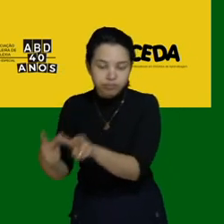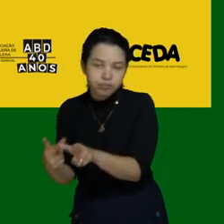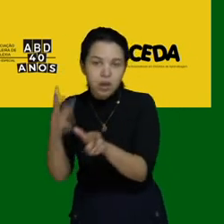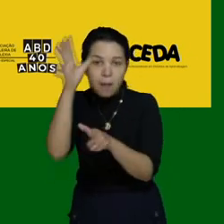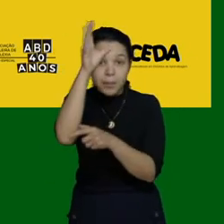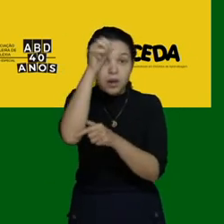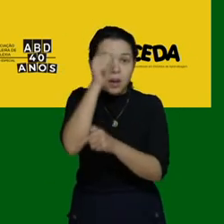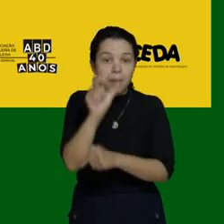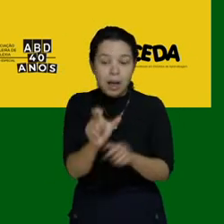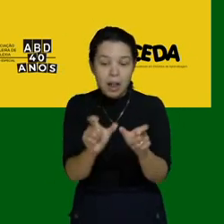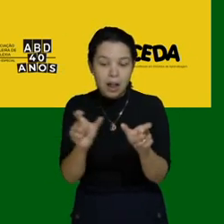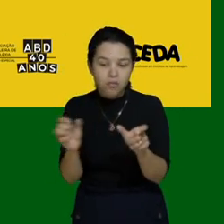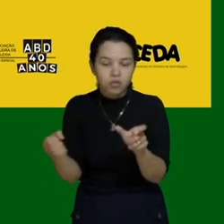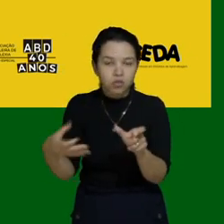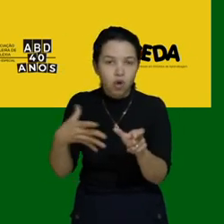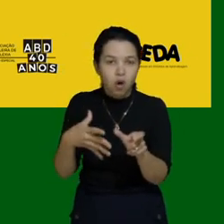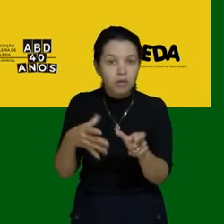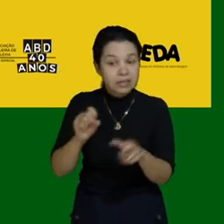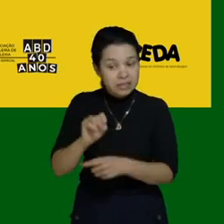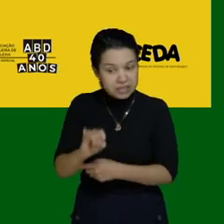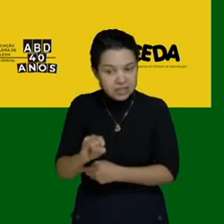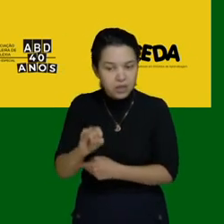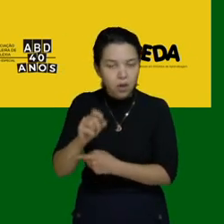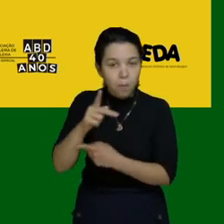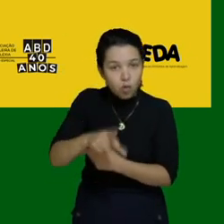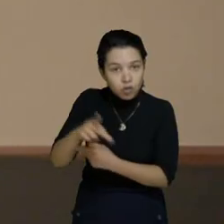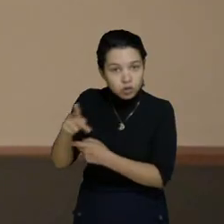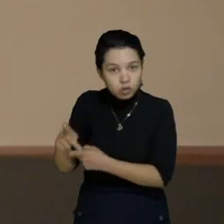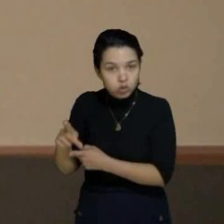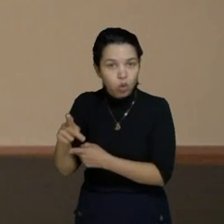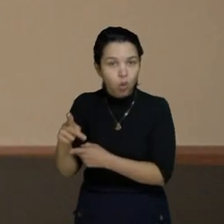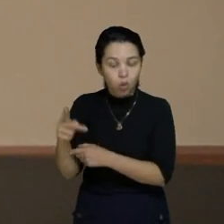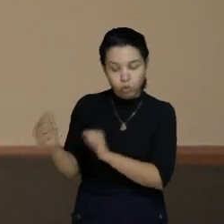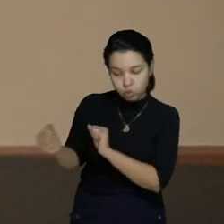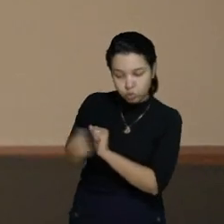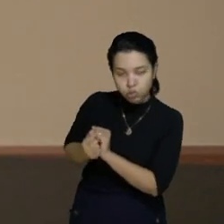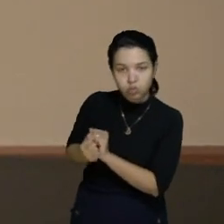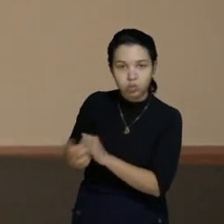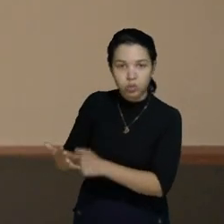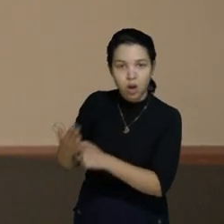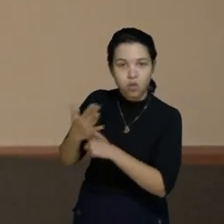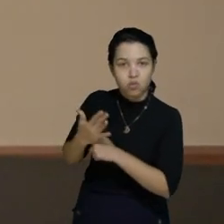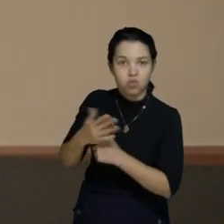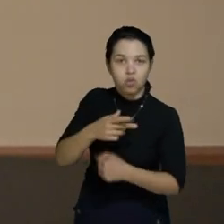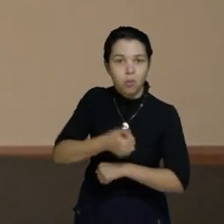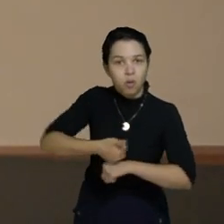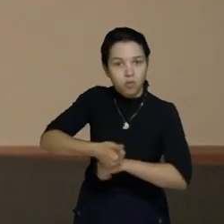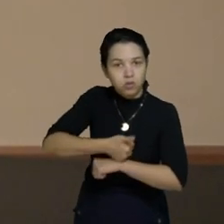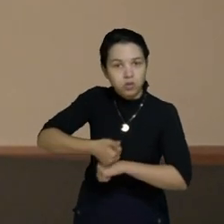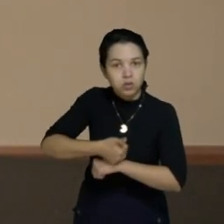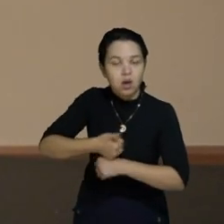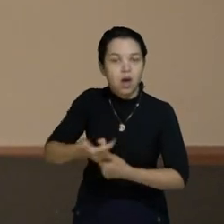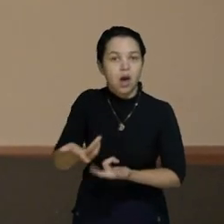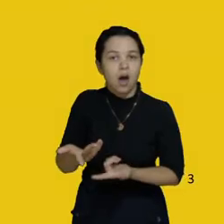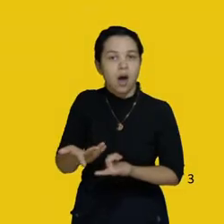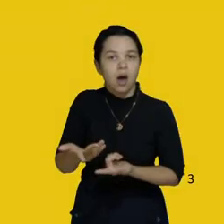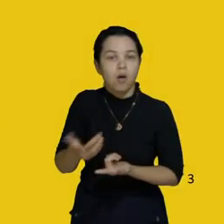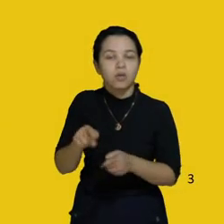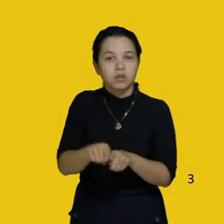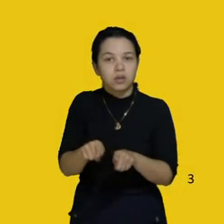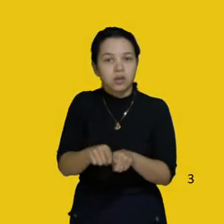eles tiverem assim o professor do lado e esse profissional especializado a fonodiólogo psicopedagoga